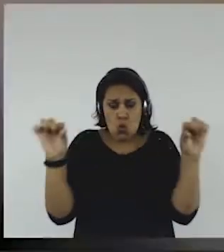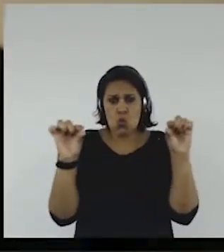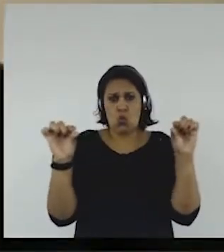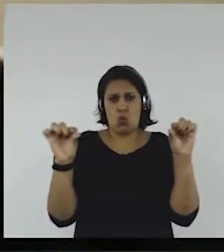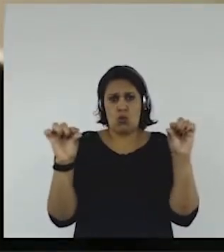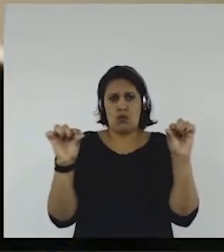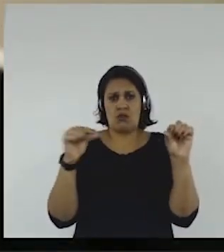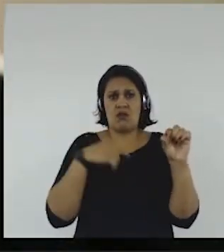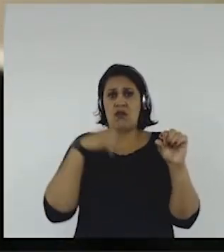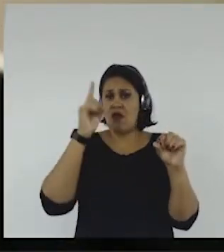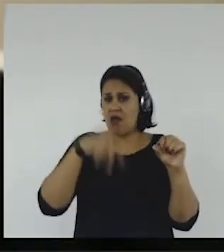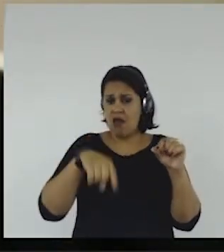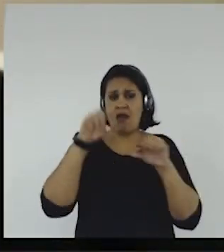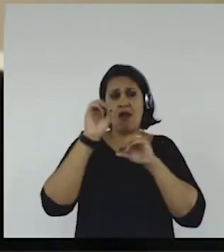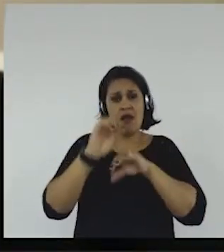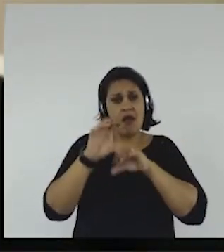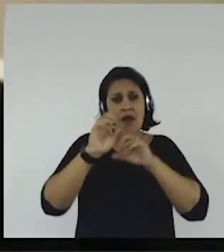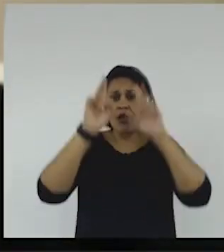que era uma aula, na verdade.